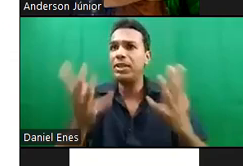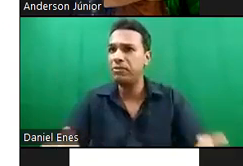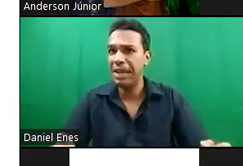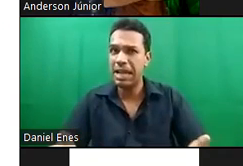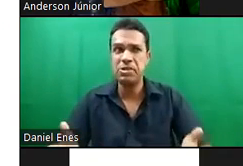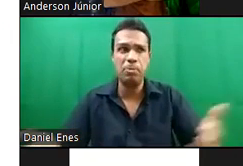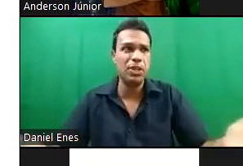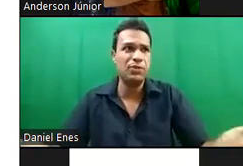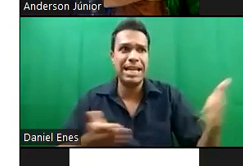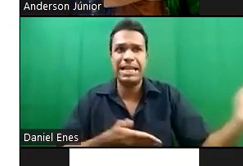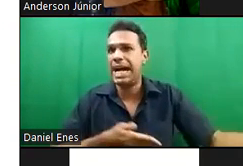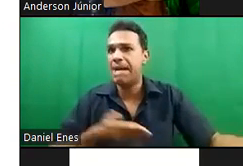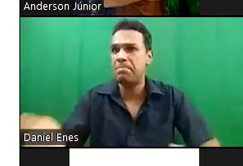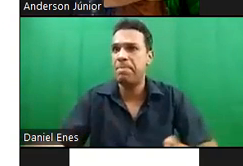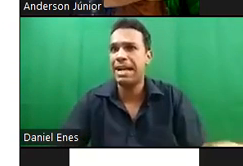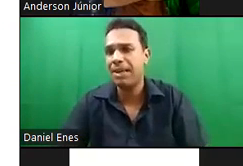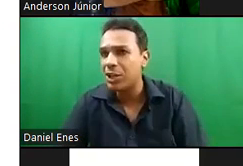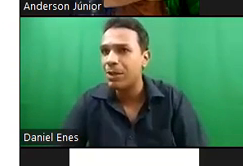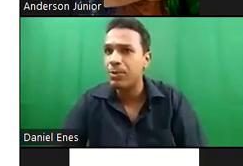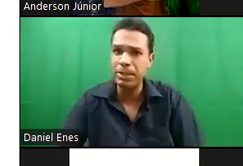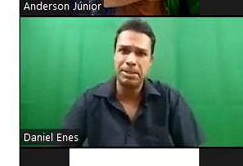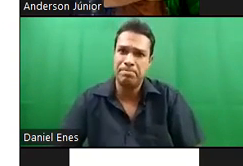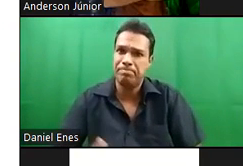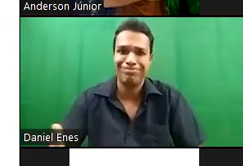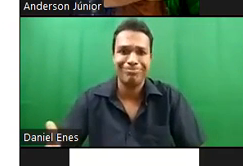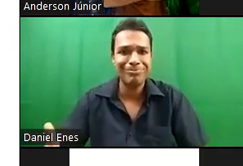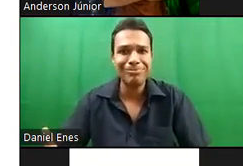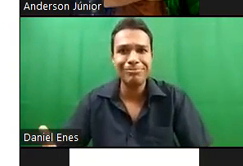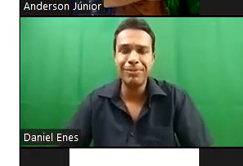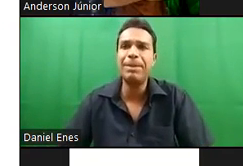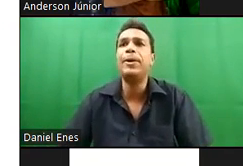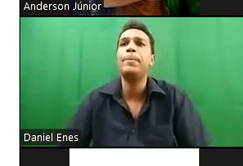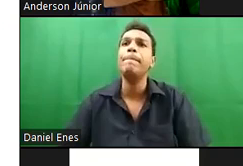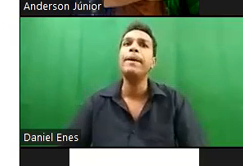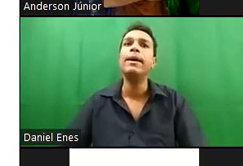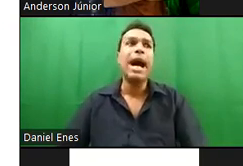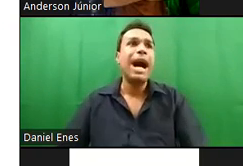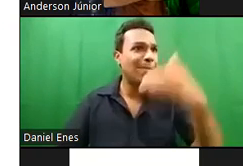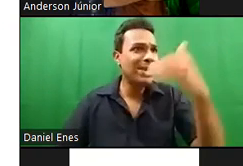ordens diferentes. Eu não posso falar que capa e paca é a mesma coisa? Também não.